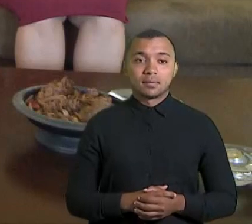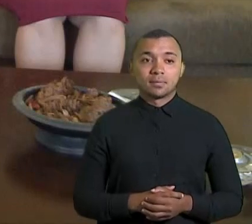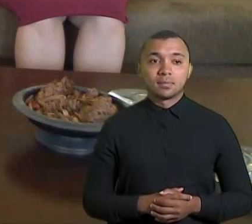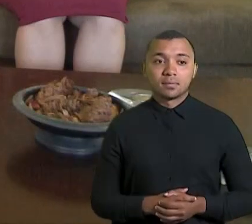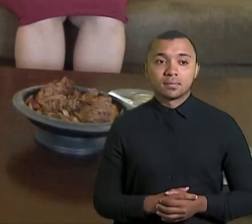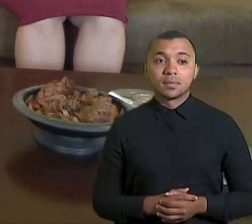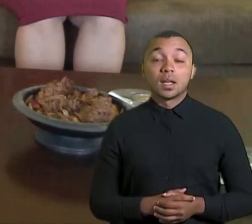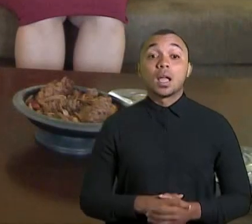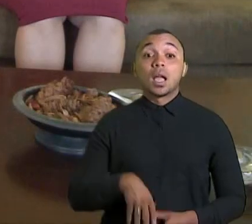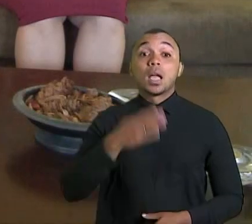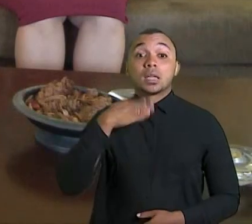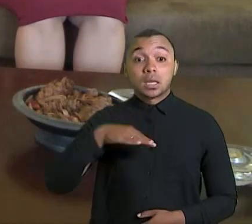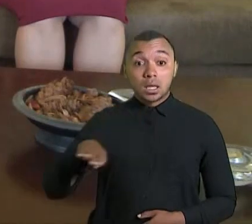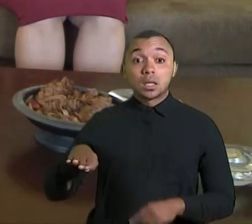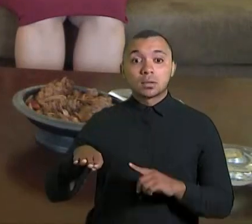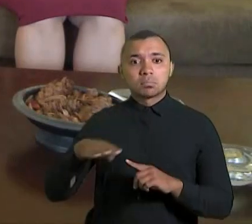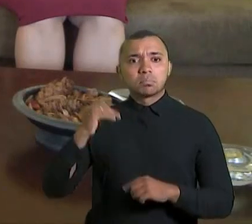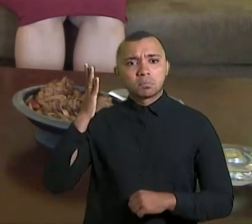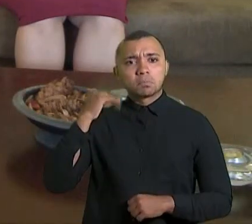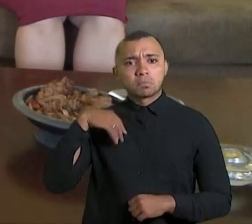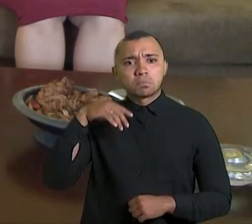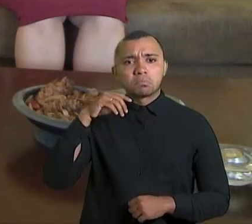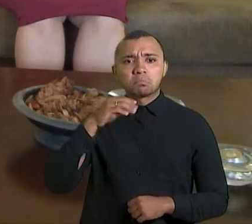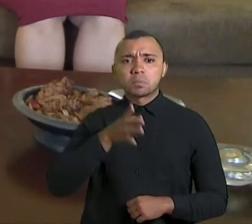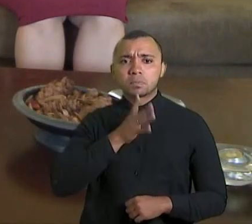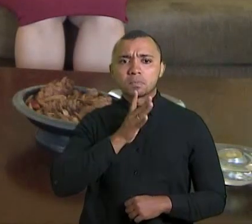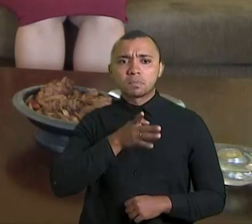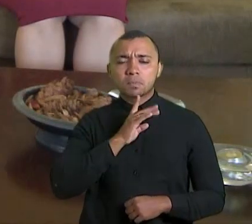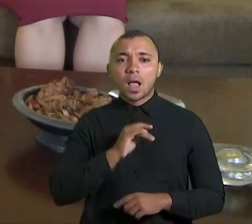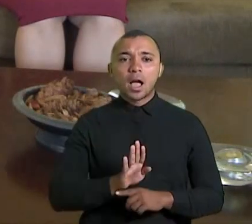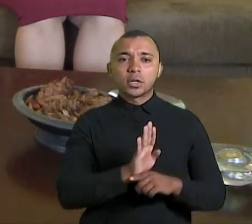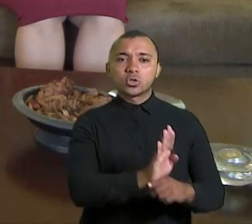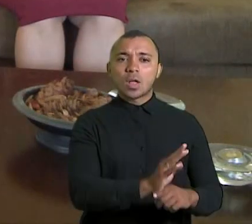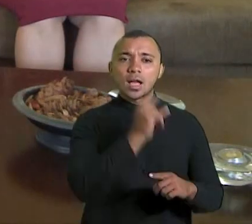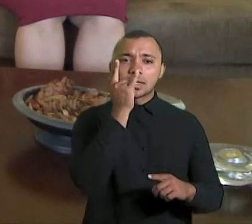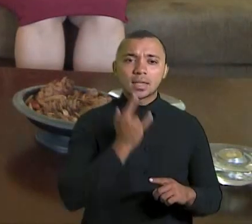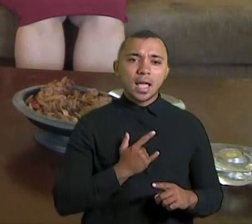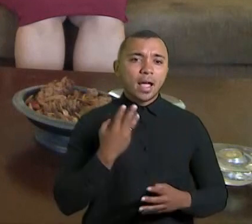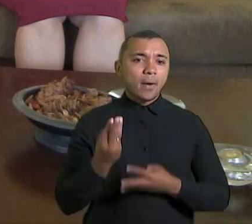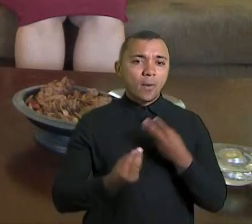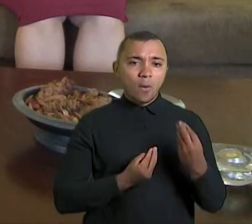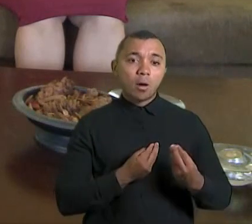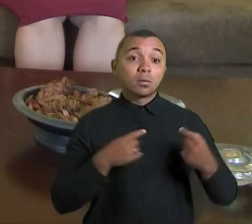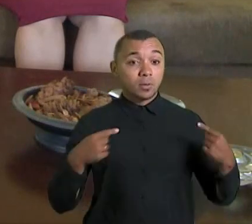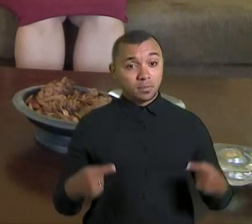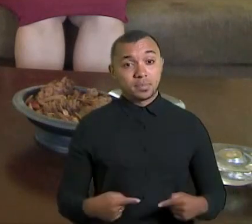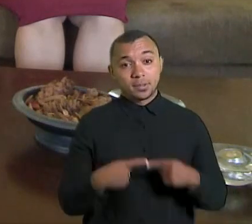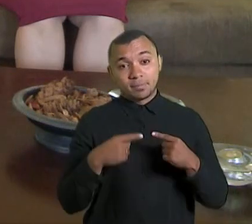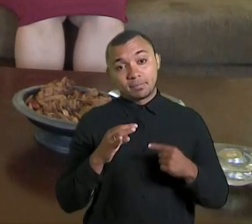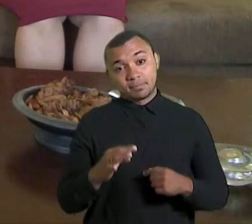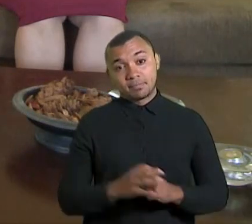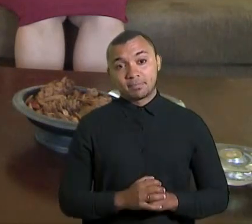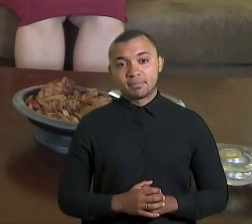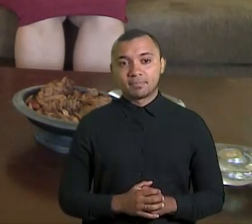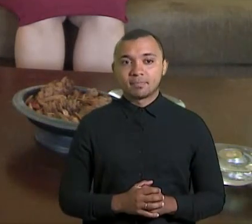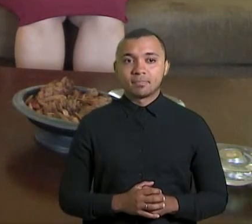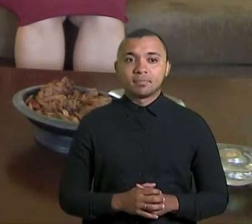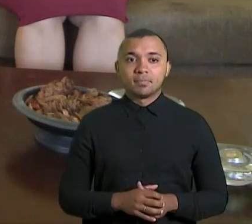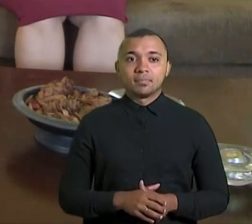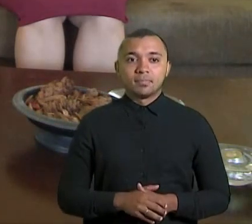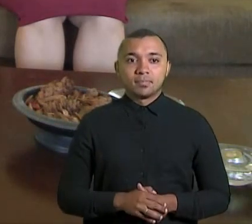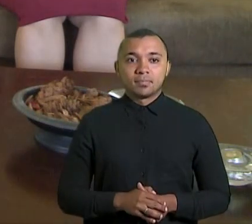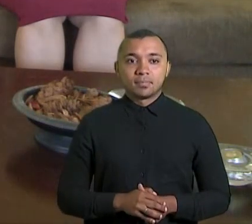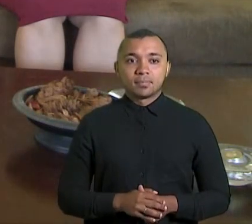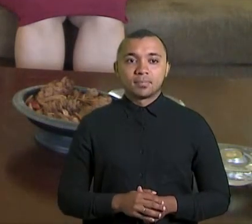uma criança consegue entender como é que ela pode ajudar uma pessoa cega. Faz parte desse processo, não é isso, Tainara? Na verdade, no meu